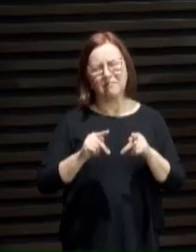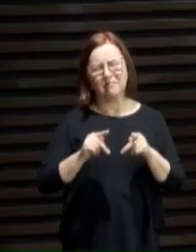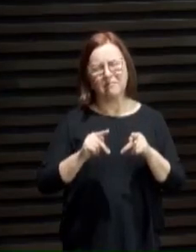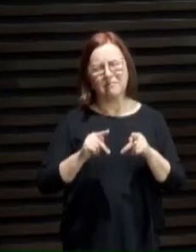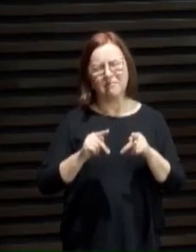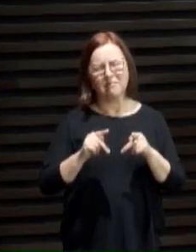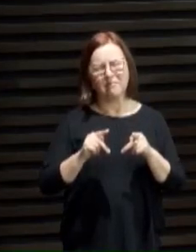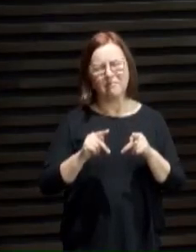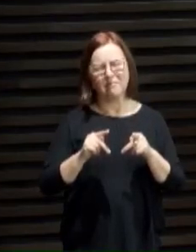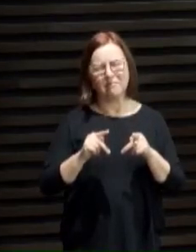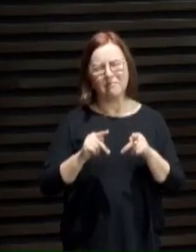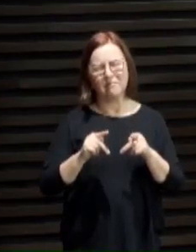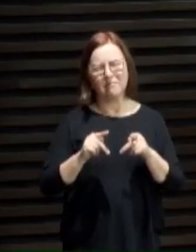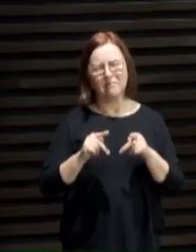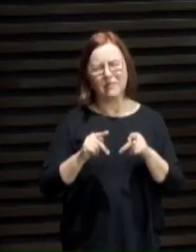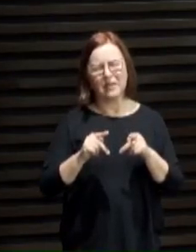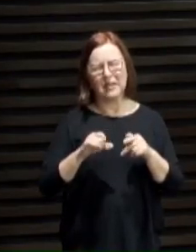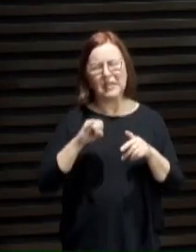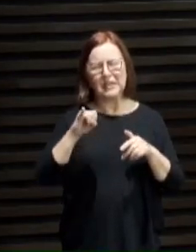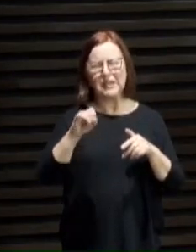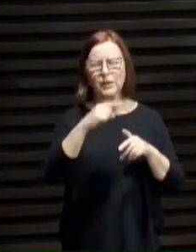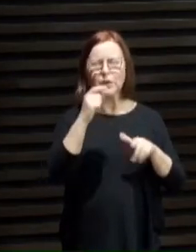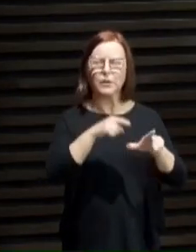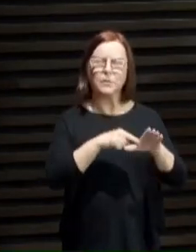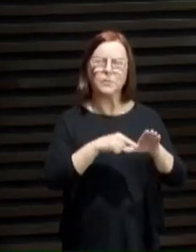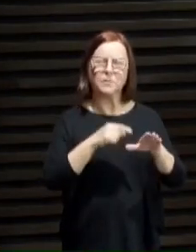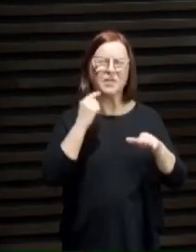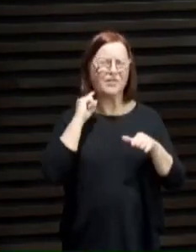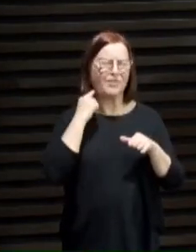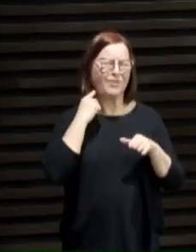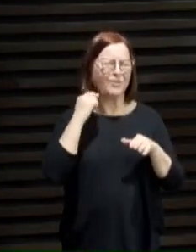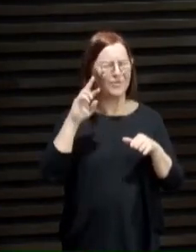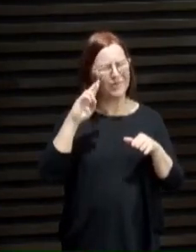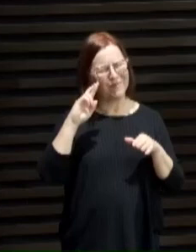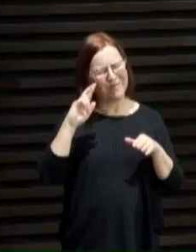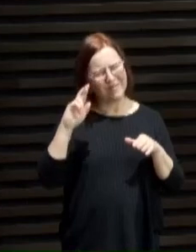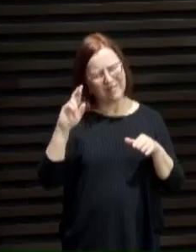Se hoje os nossos pés estão sujos, Senhor,